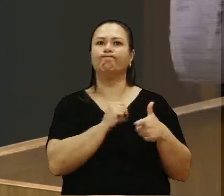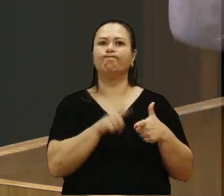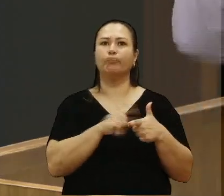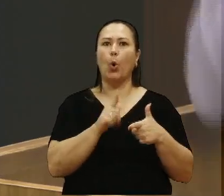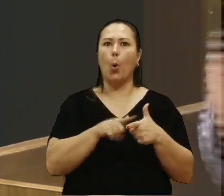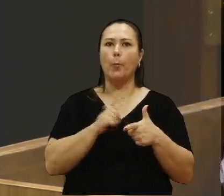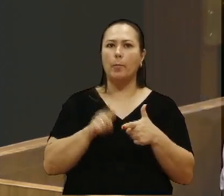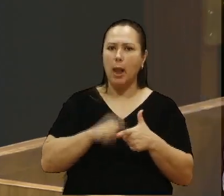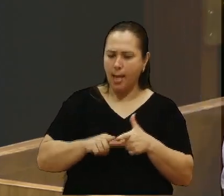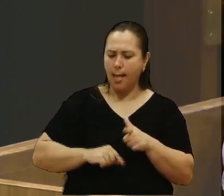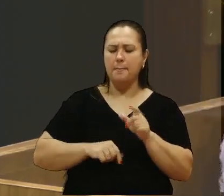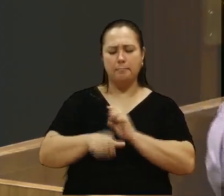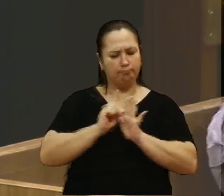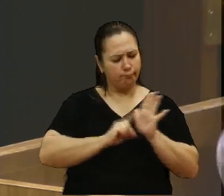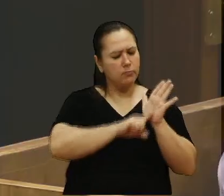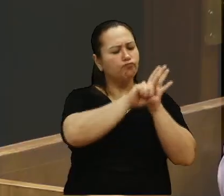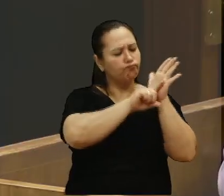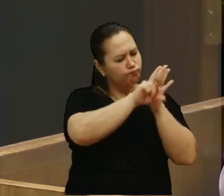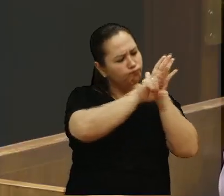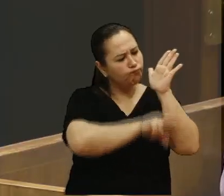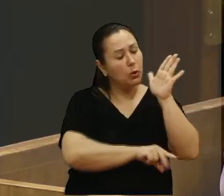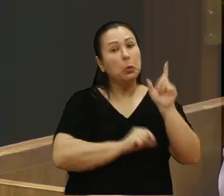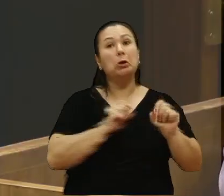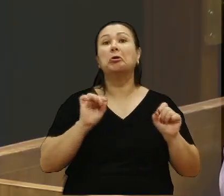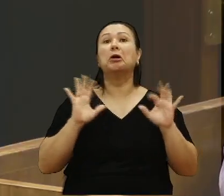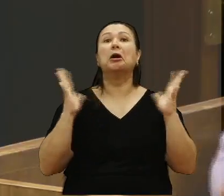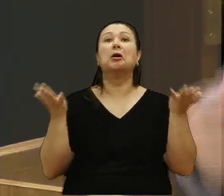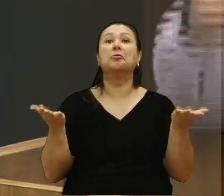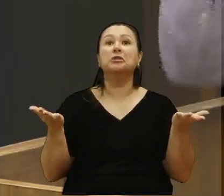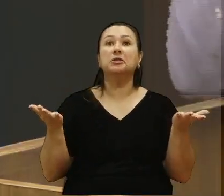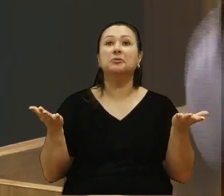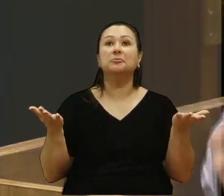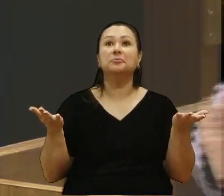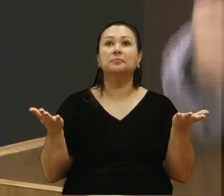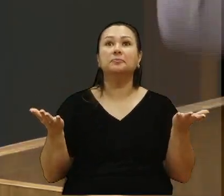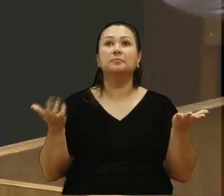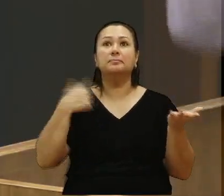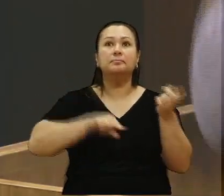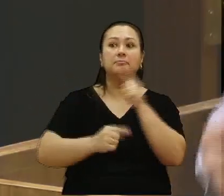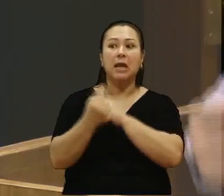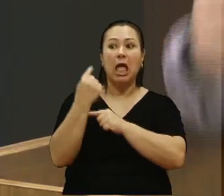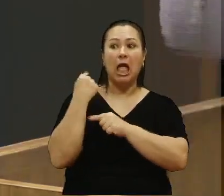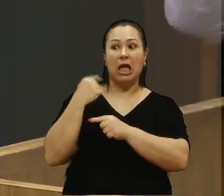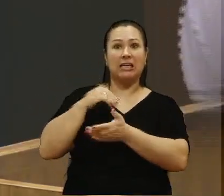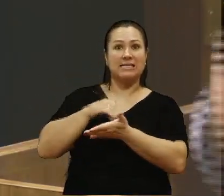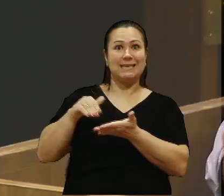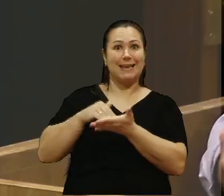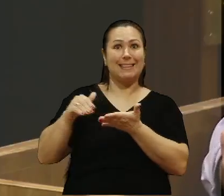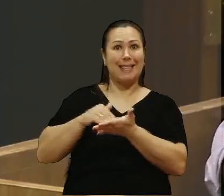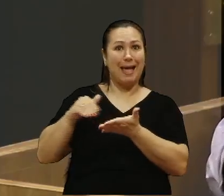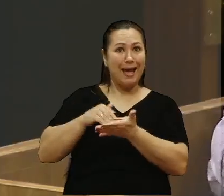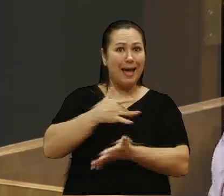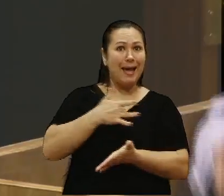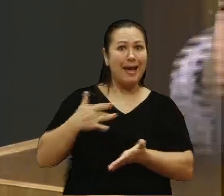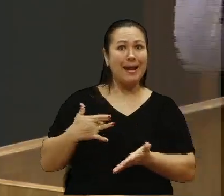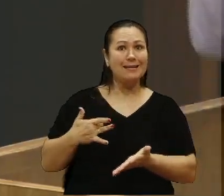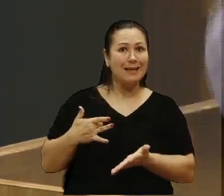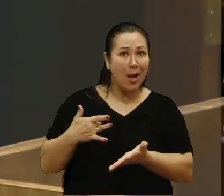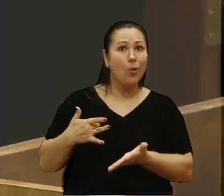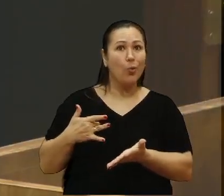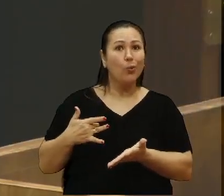a hora analisados. E o que aconteceu? A antiga secretária da Saúde